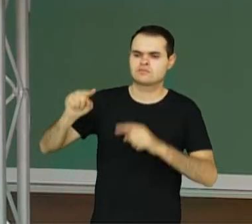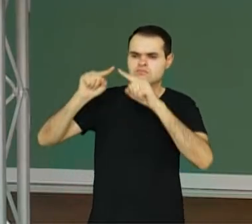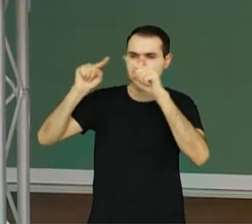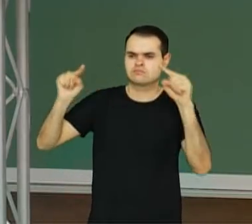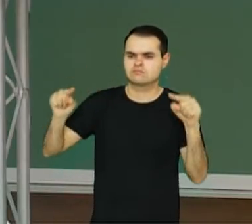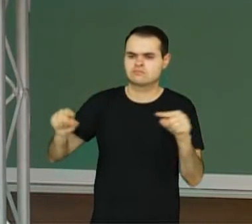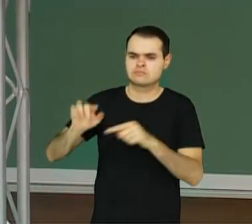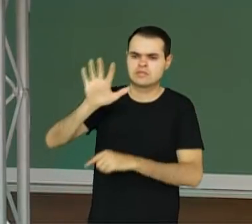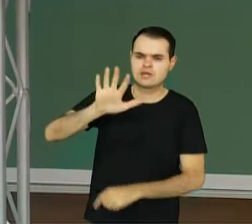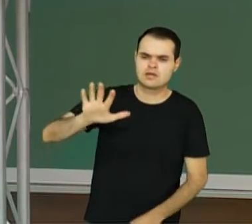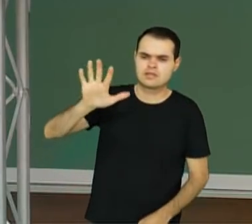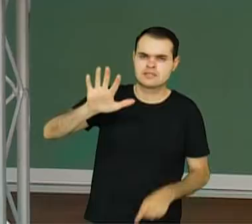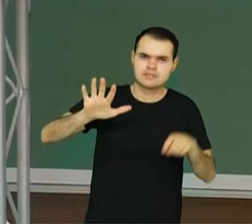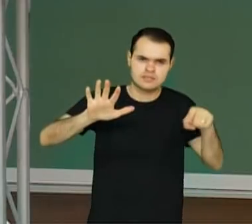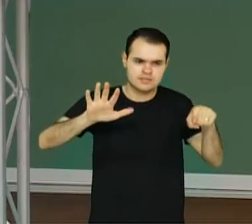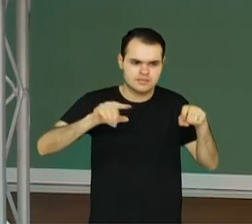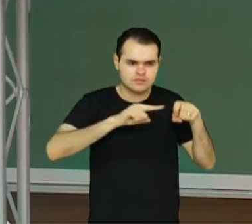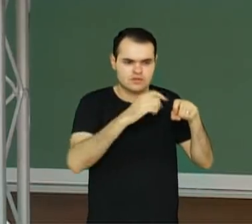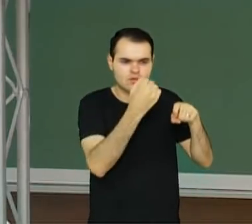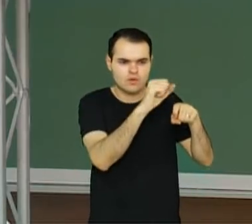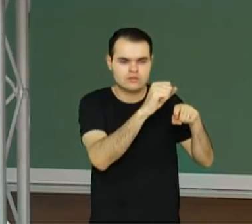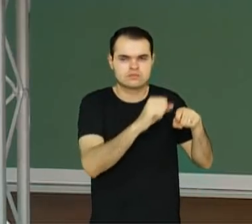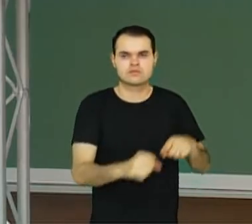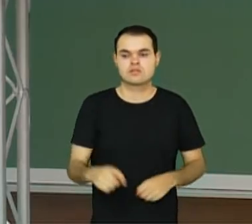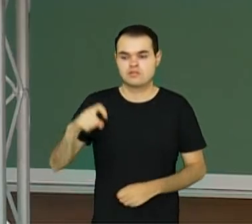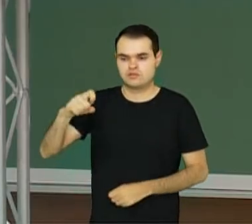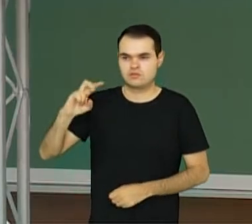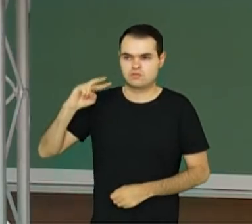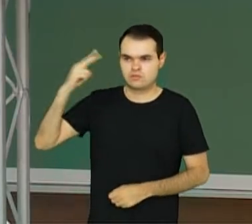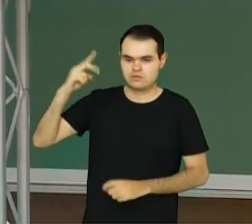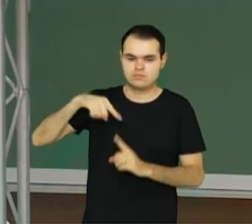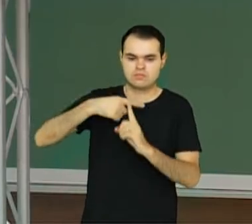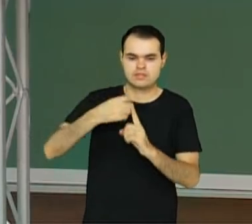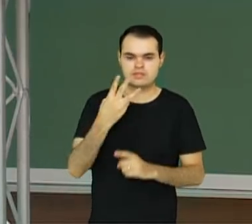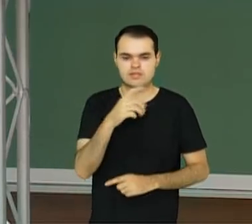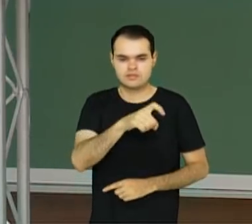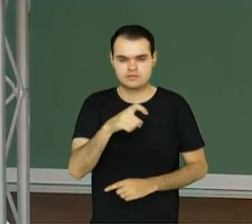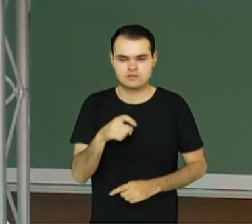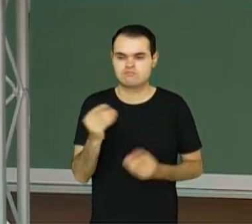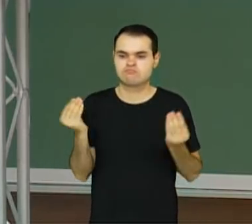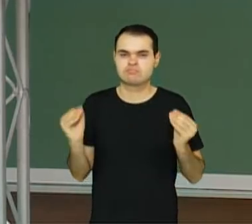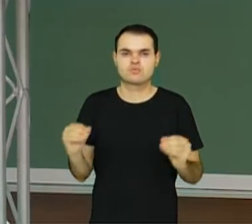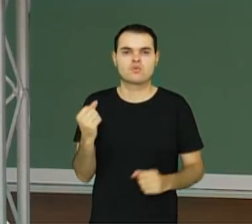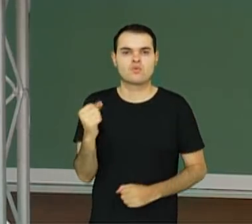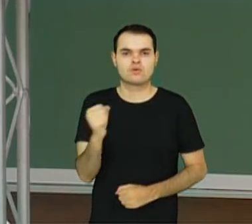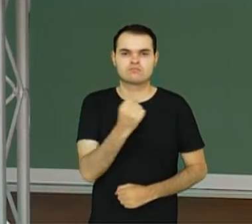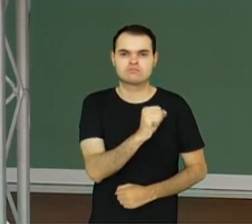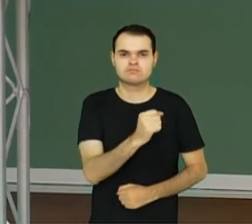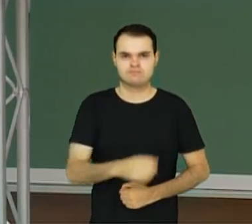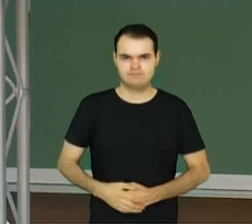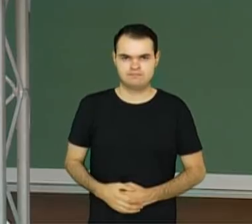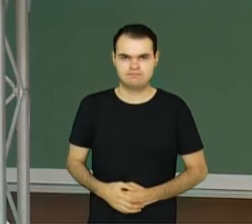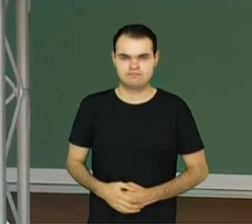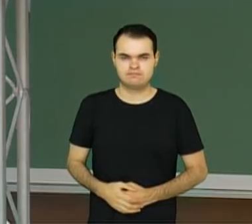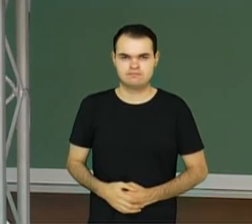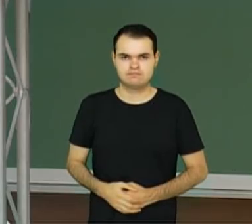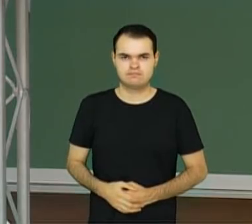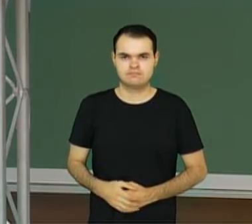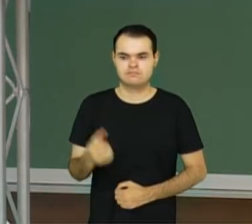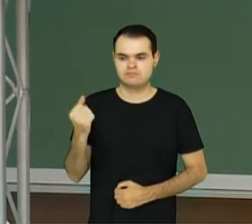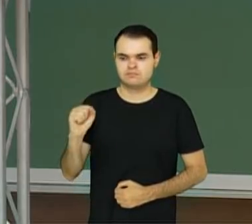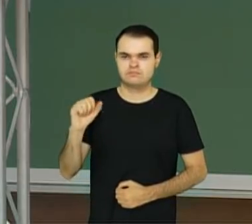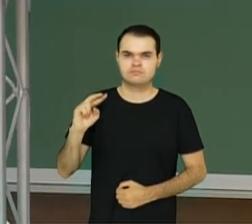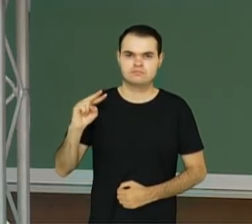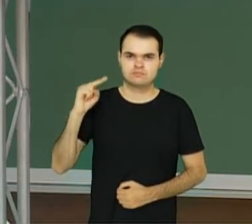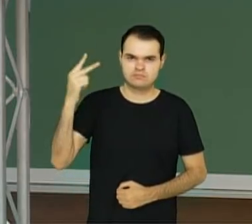metros? Pega a expressão de área, x ao quadrado mais 3x, e calcula o valor numérico se o x for 8. 8